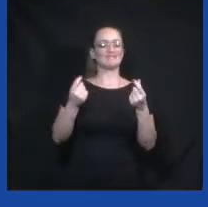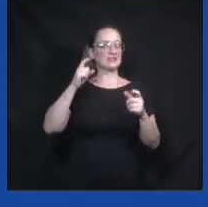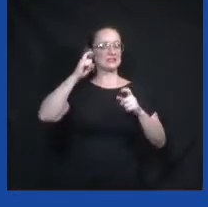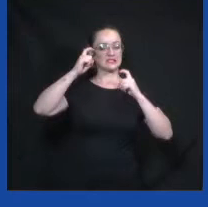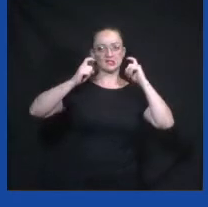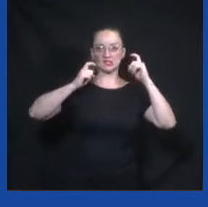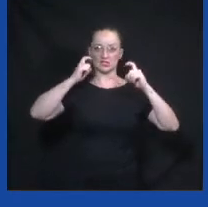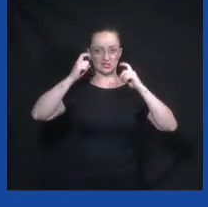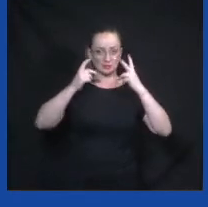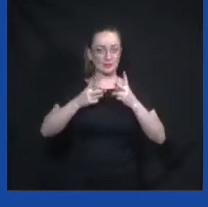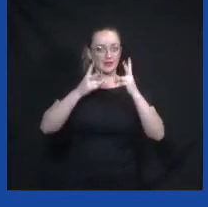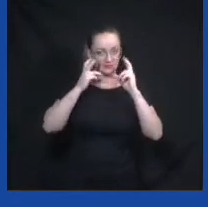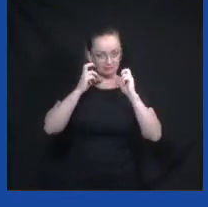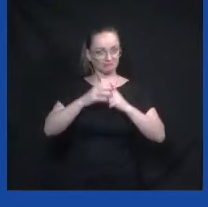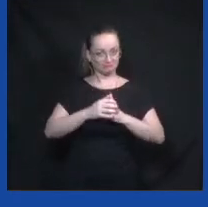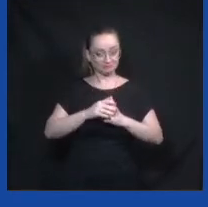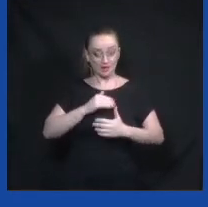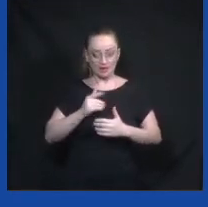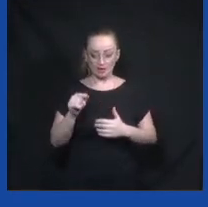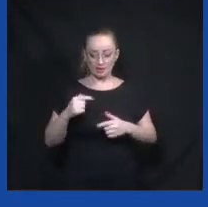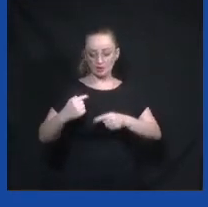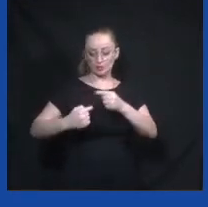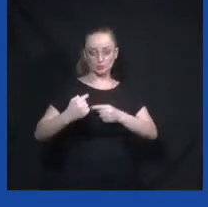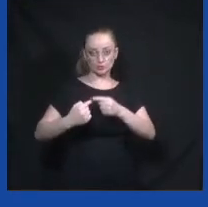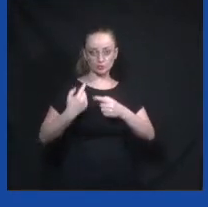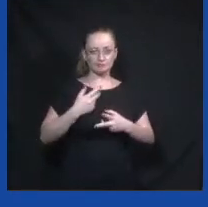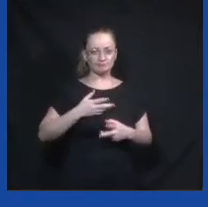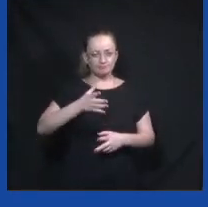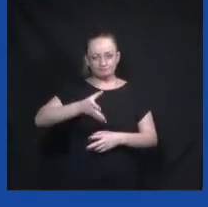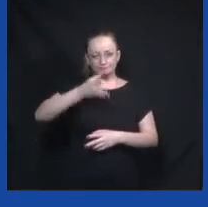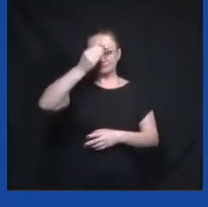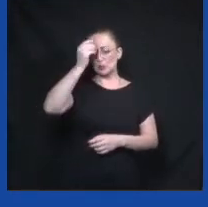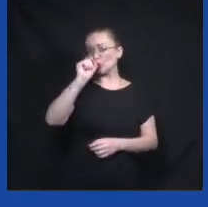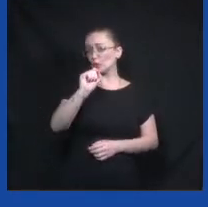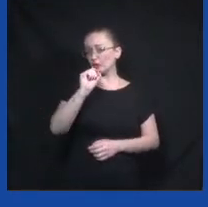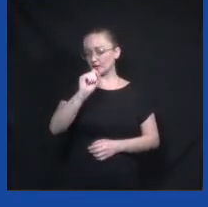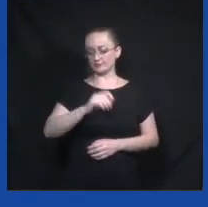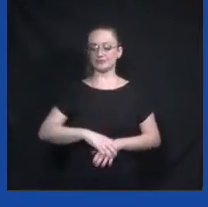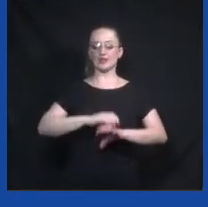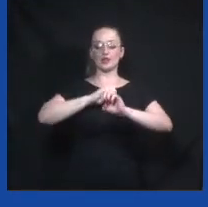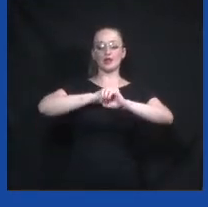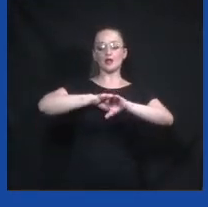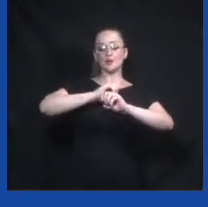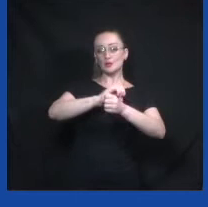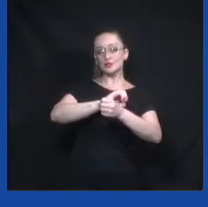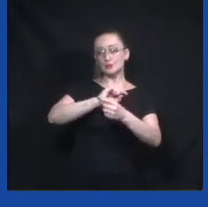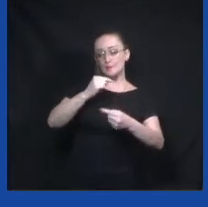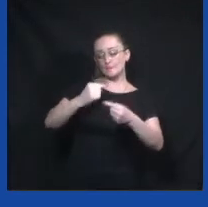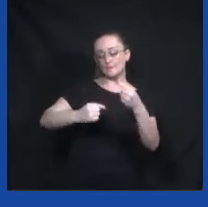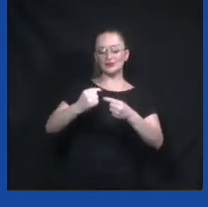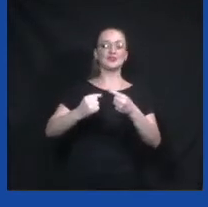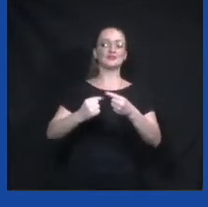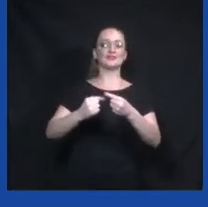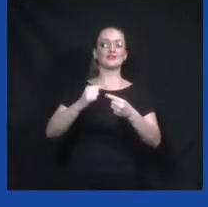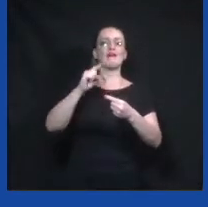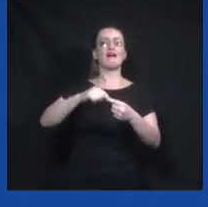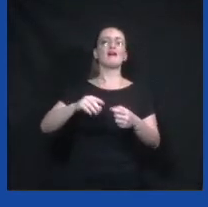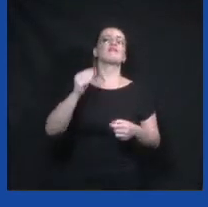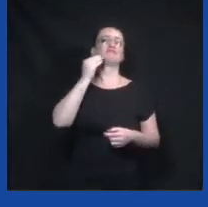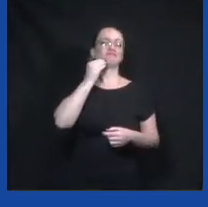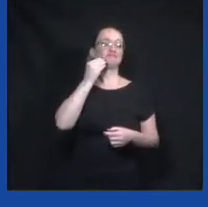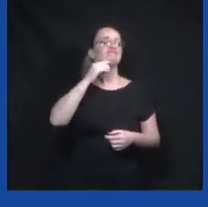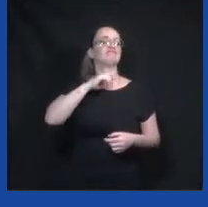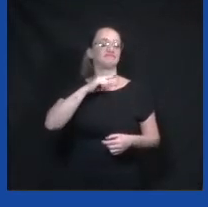preocupações. E a partir dessa discussão, podemos entender que a educação política é um gargalo